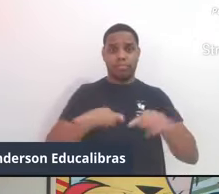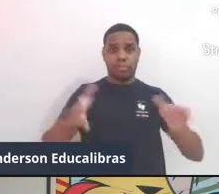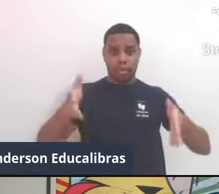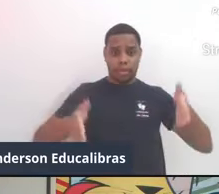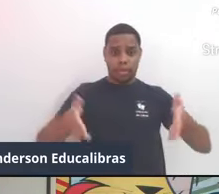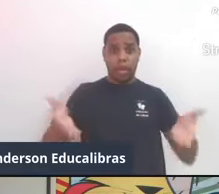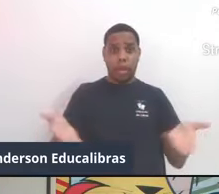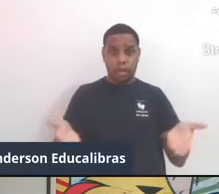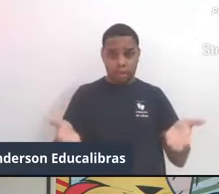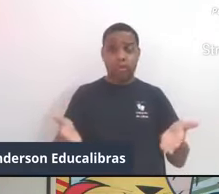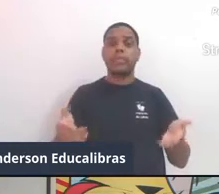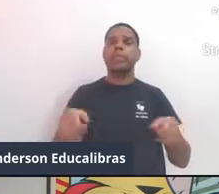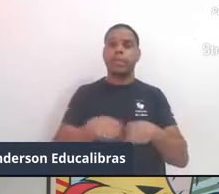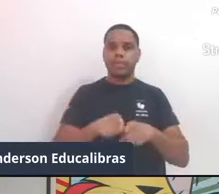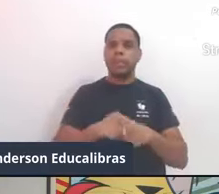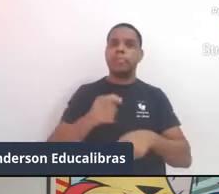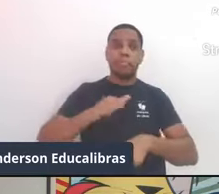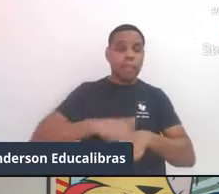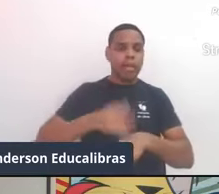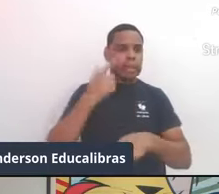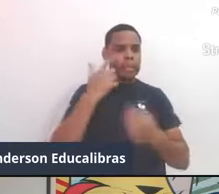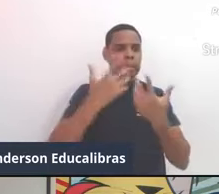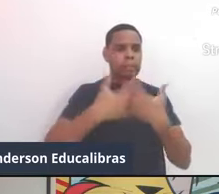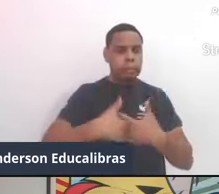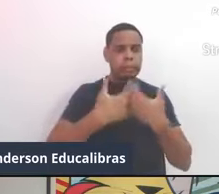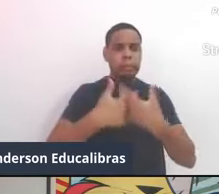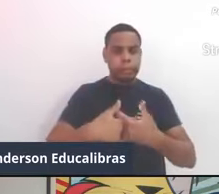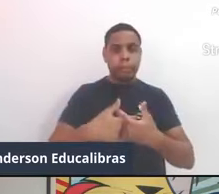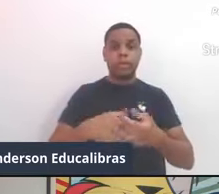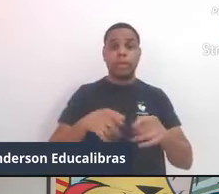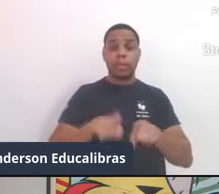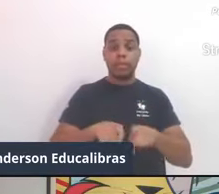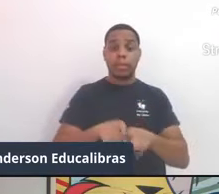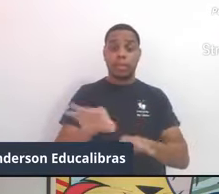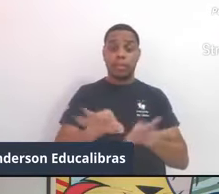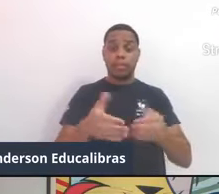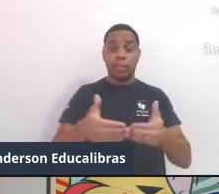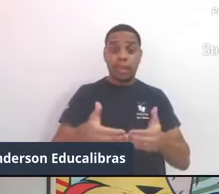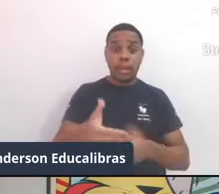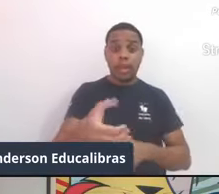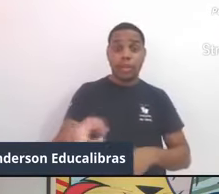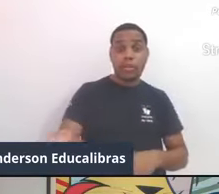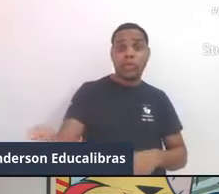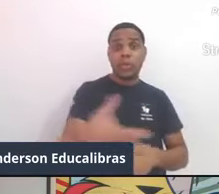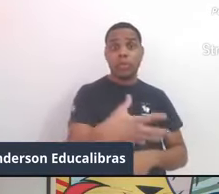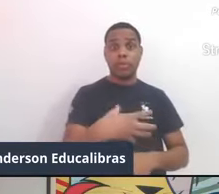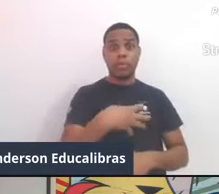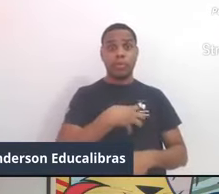sendo ressaltado e se prepara para um novo momento onde